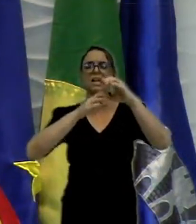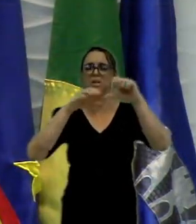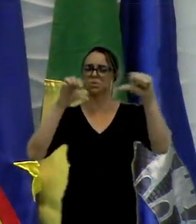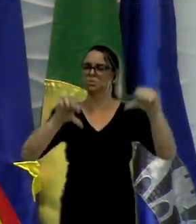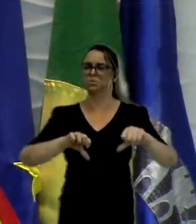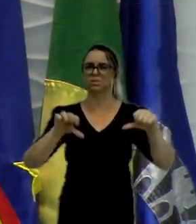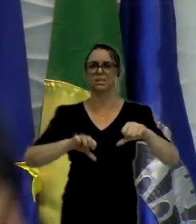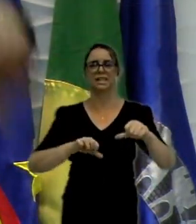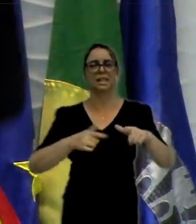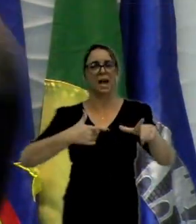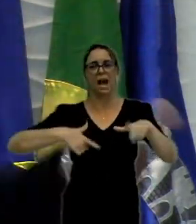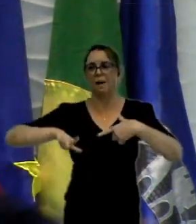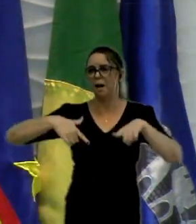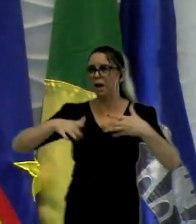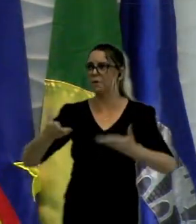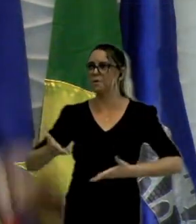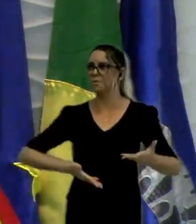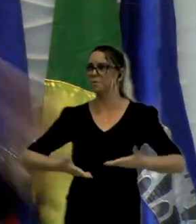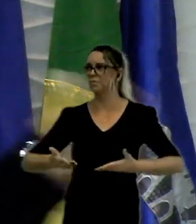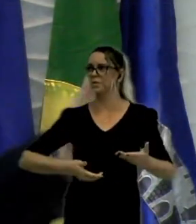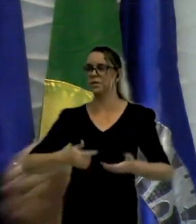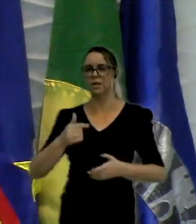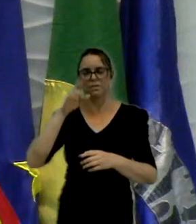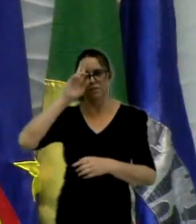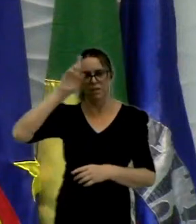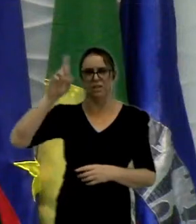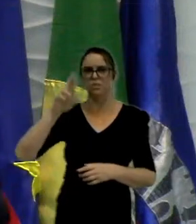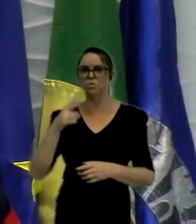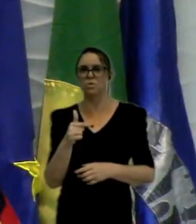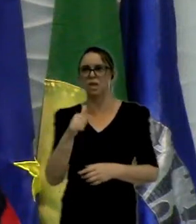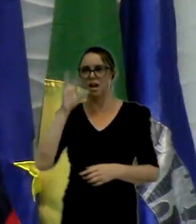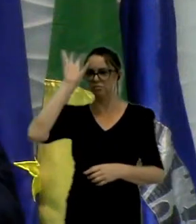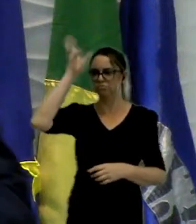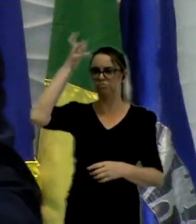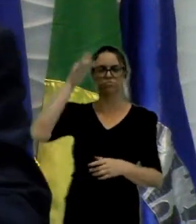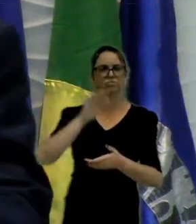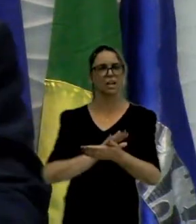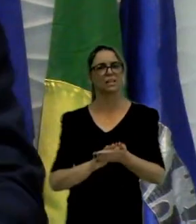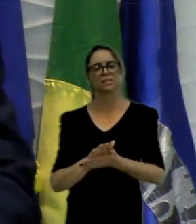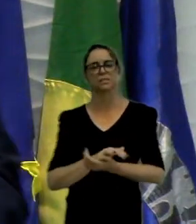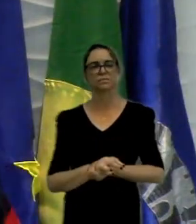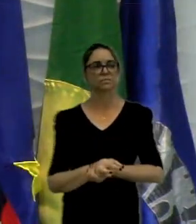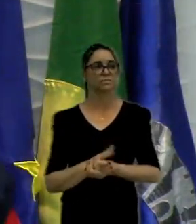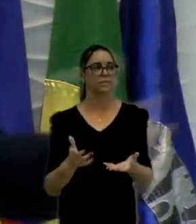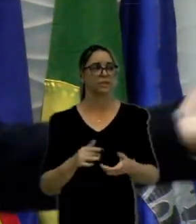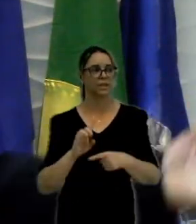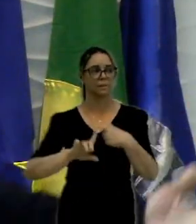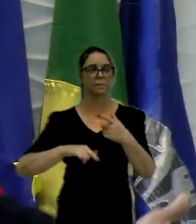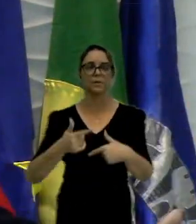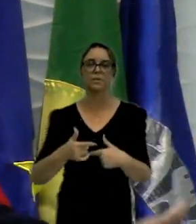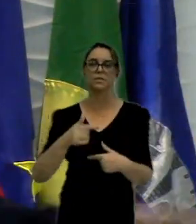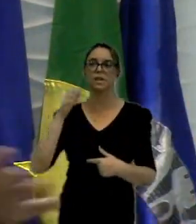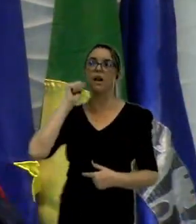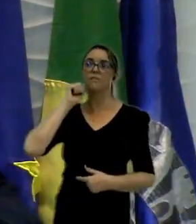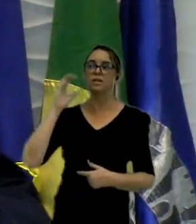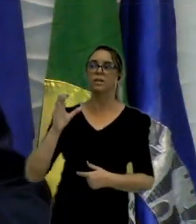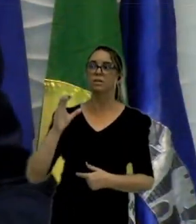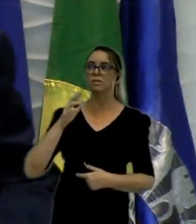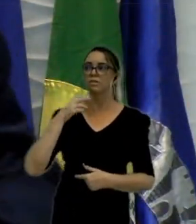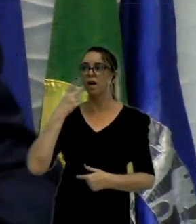funcionário, sem ação, sem gestão e sem resolver nada. Aí o vereador Avandil diz, quem manda é nós.